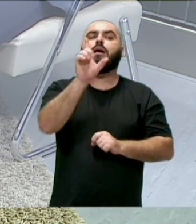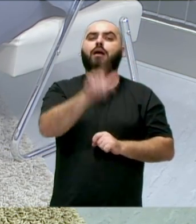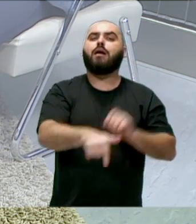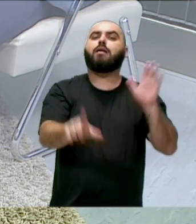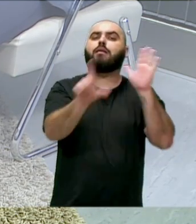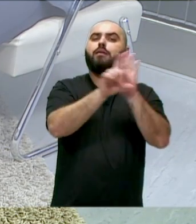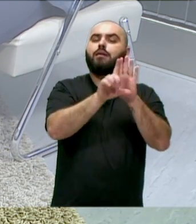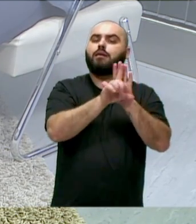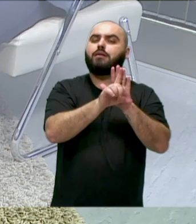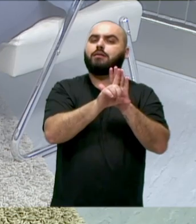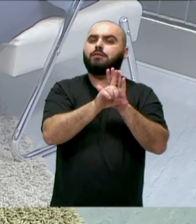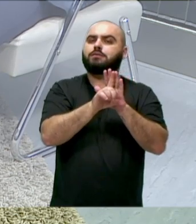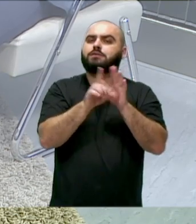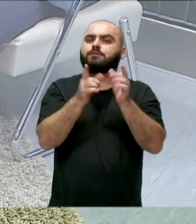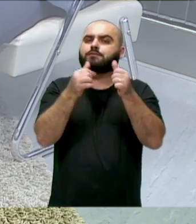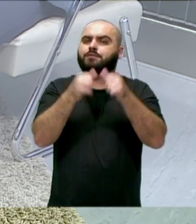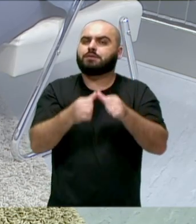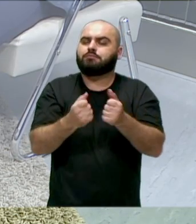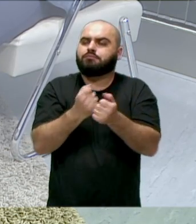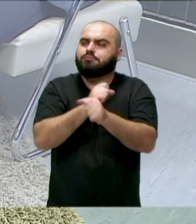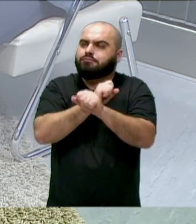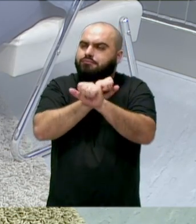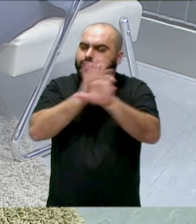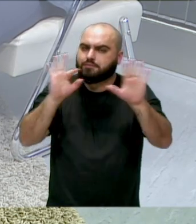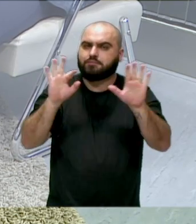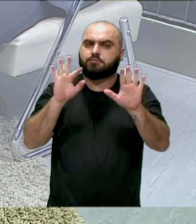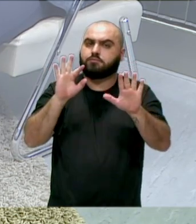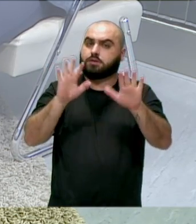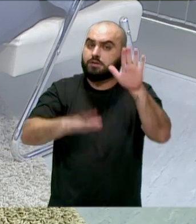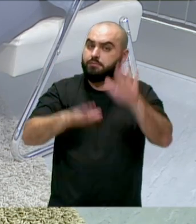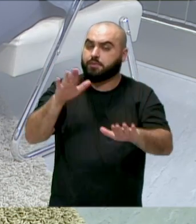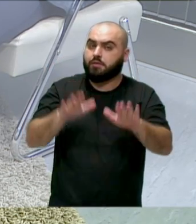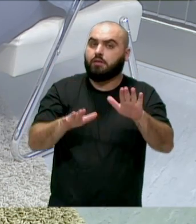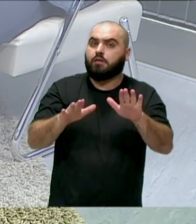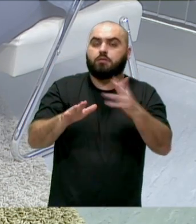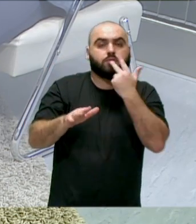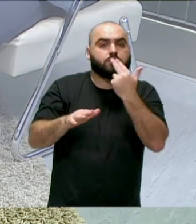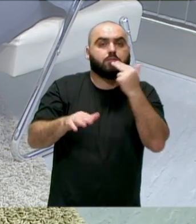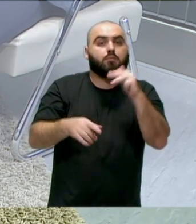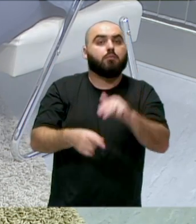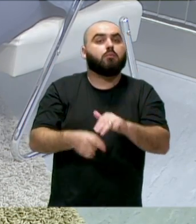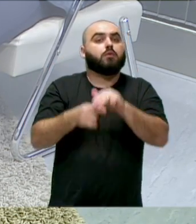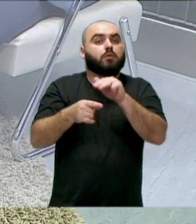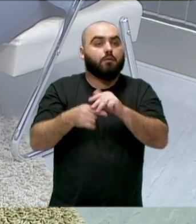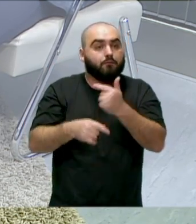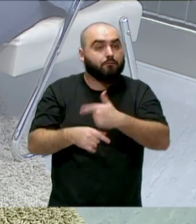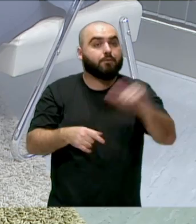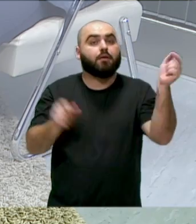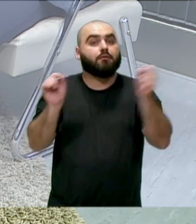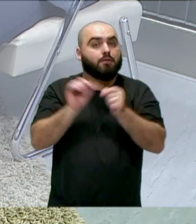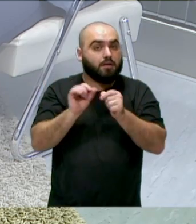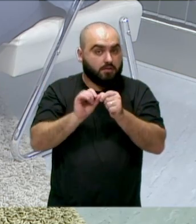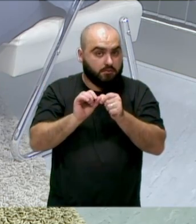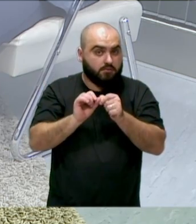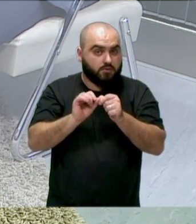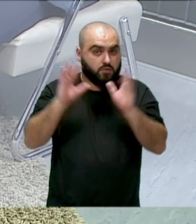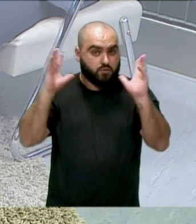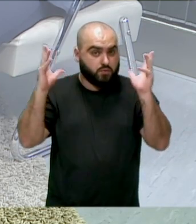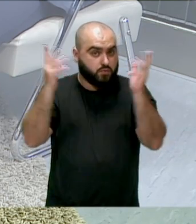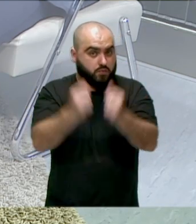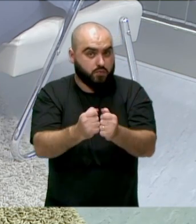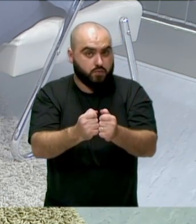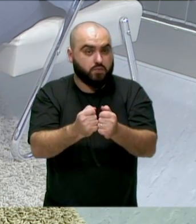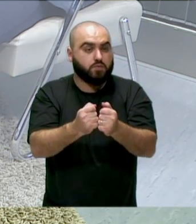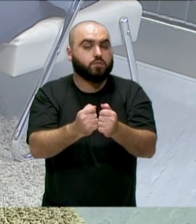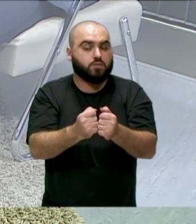isso. É claro que, dependendo da ocorrência, no momento o município irá regulamentar os detalhes de tudo isso e como que